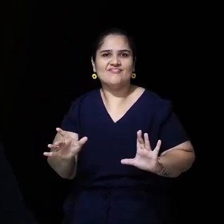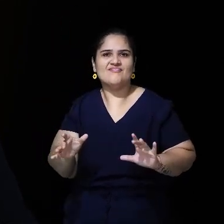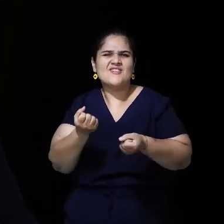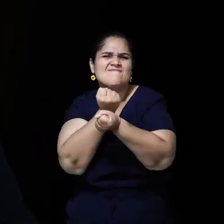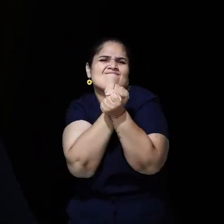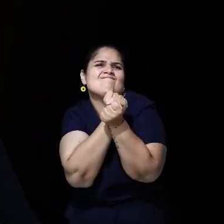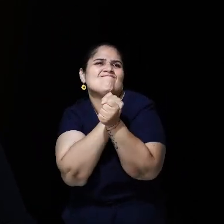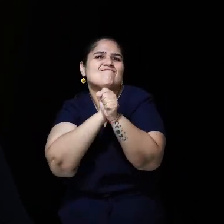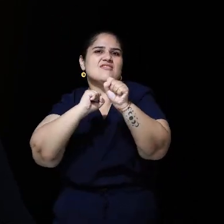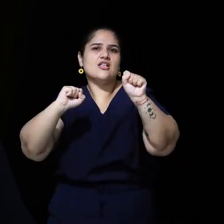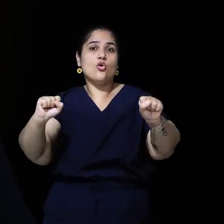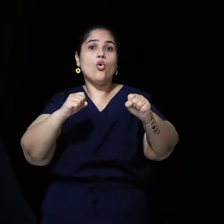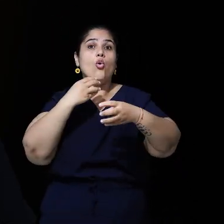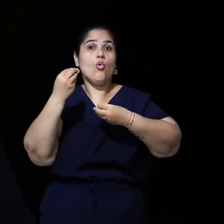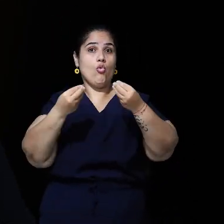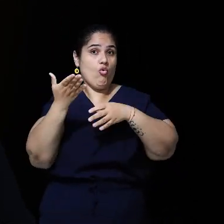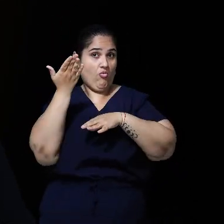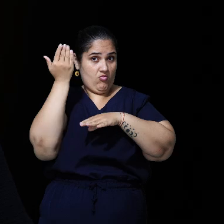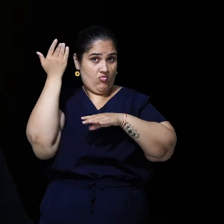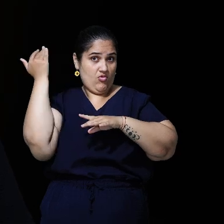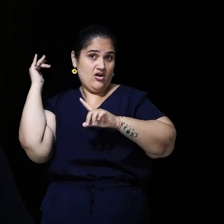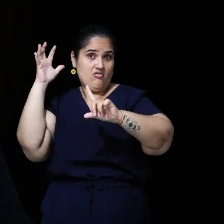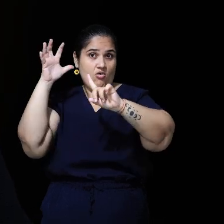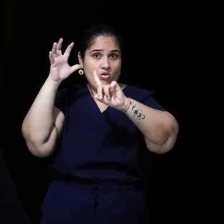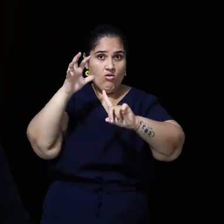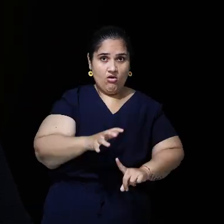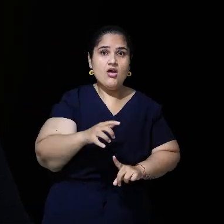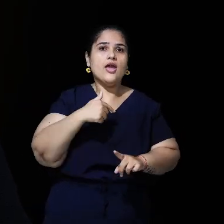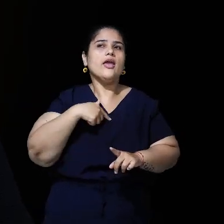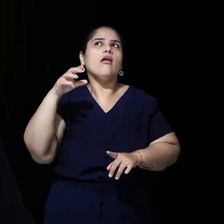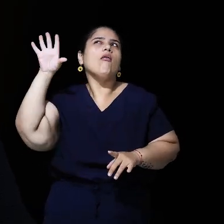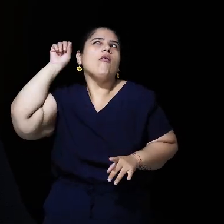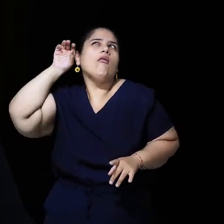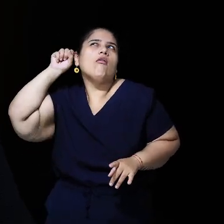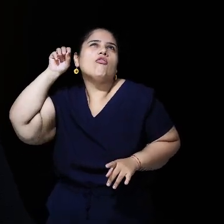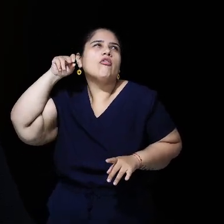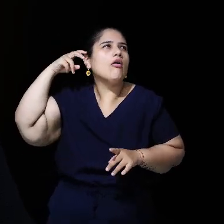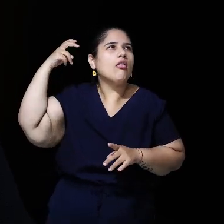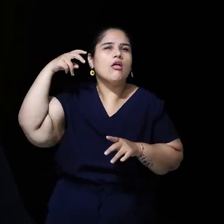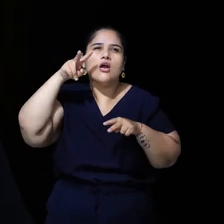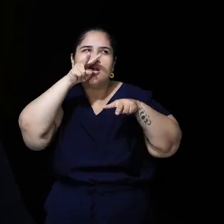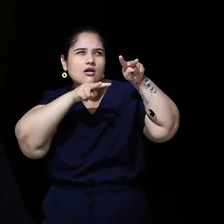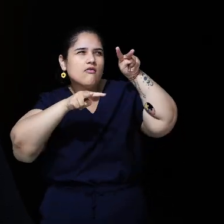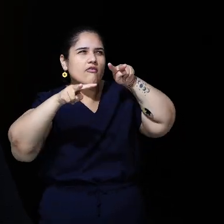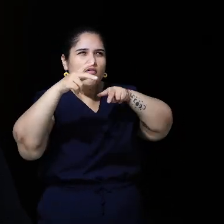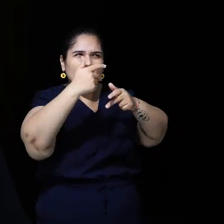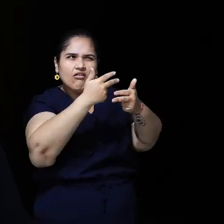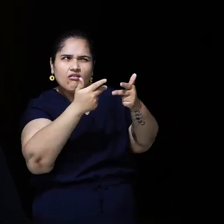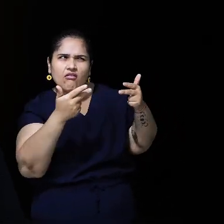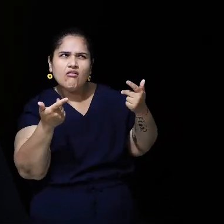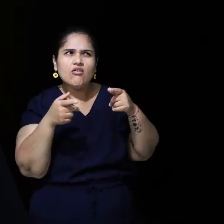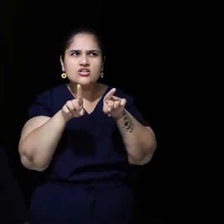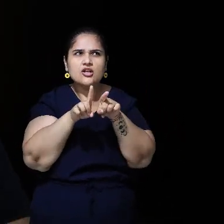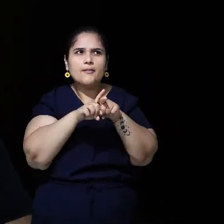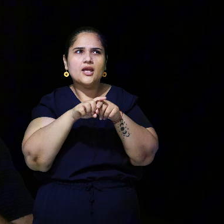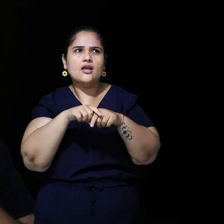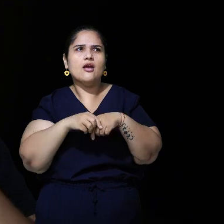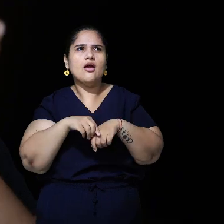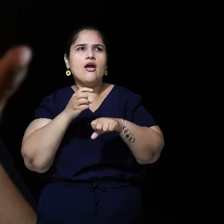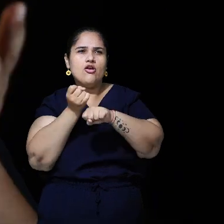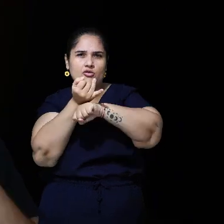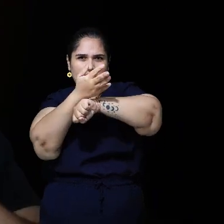da depressão, quando eu ouvia vozes e via coisas, foi quando às 3 da manhã, que eu acordei e fui no banheiro, eu